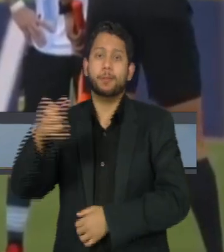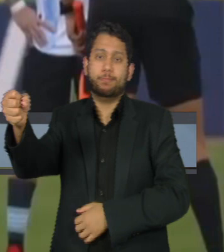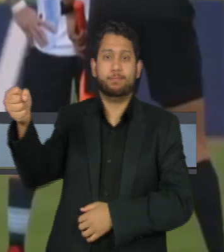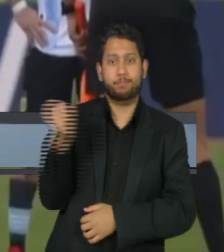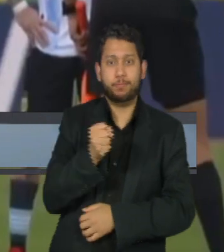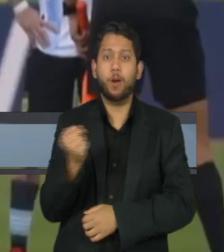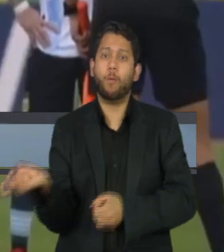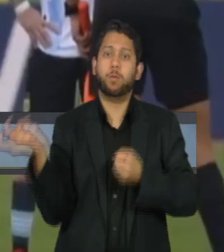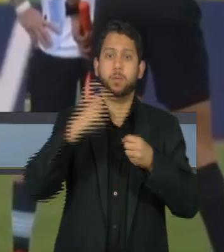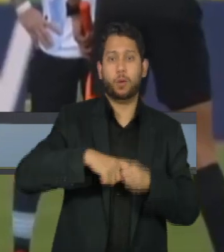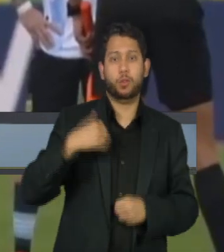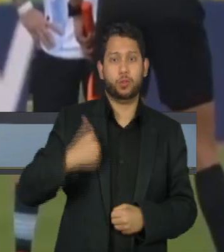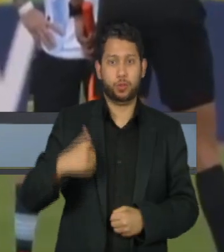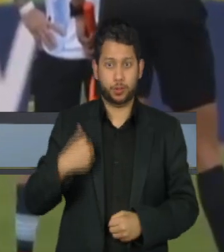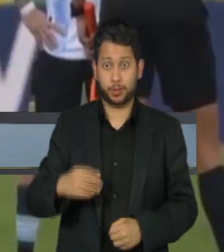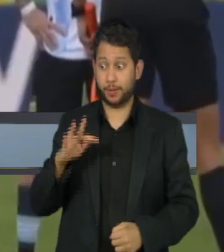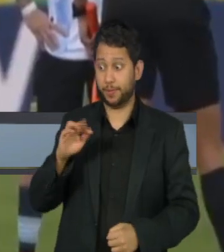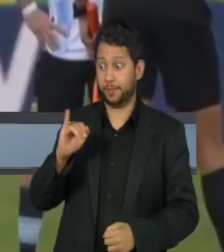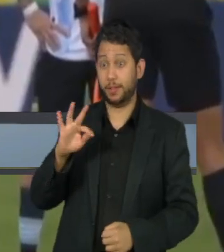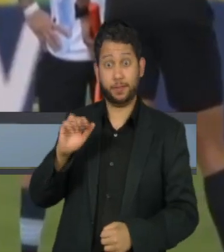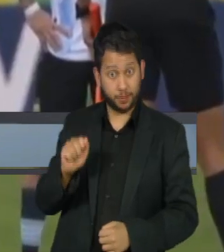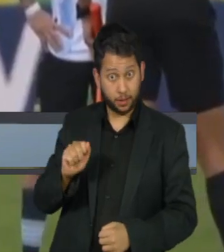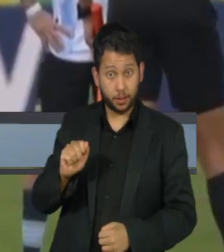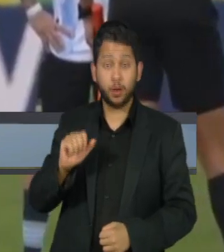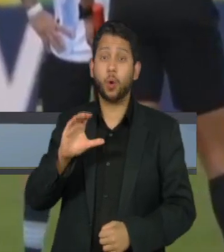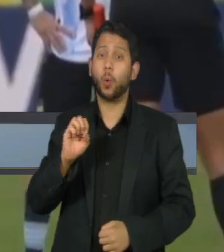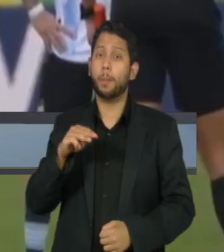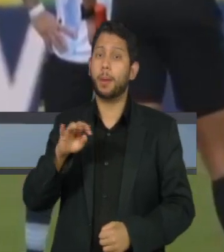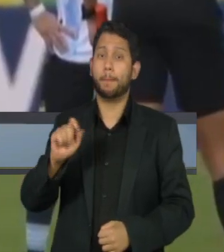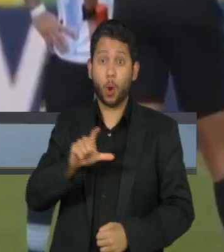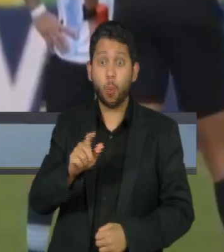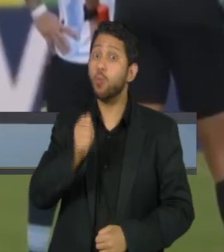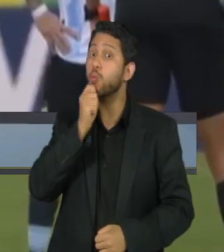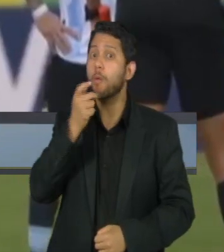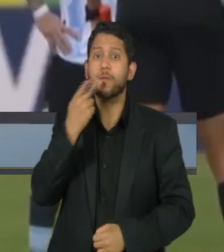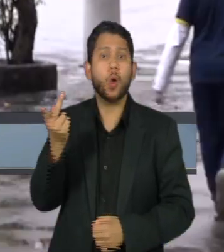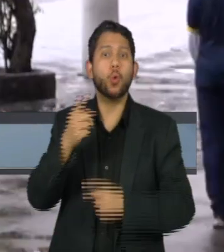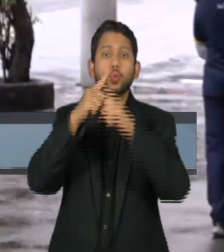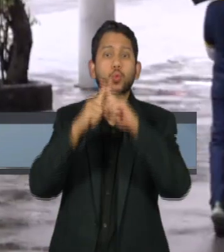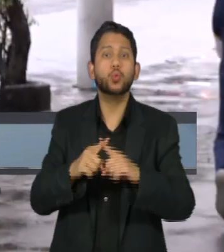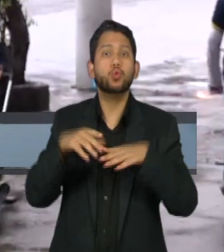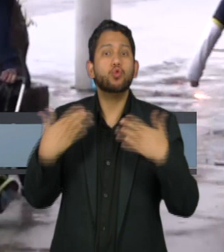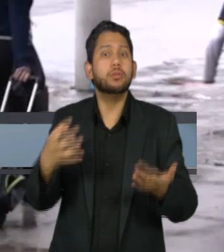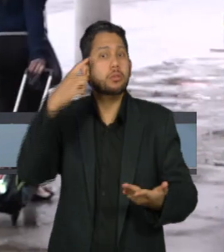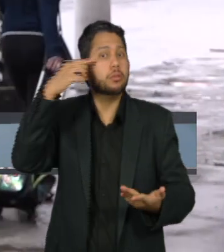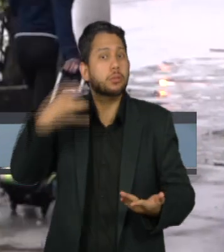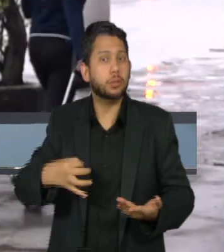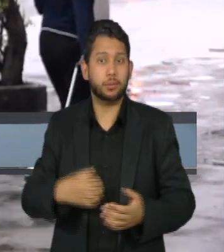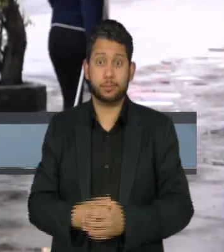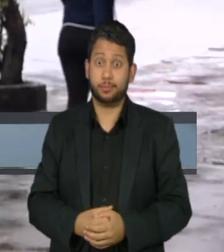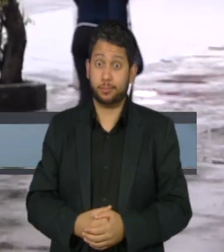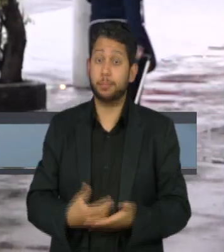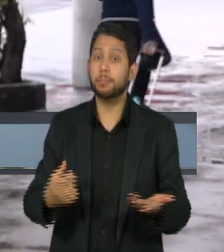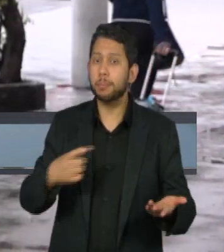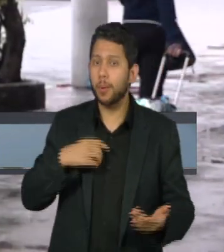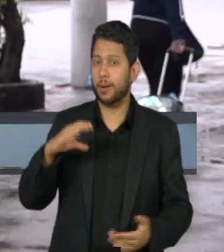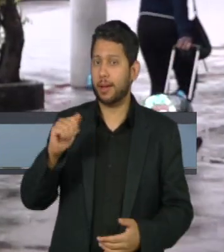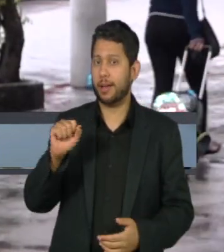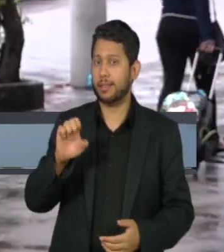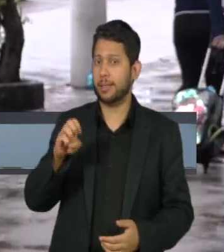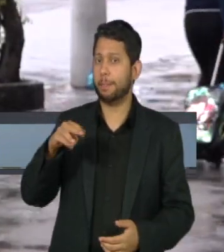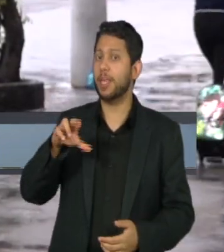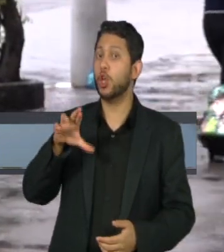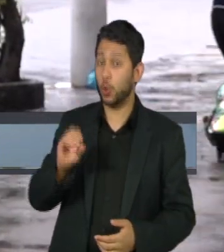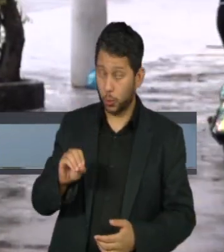Até agora, a FIFA e a Conmebol não divulgaram a data para a nova disputa. Para esta partida, o volante Casemiro vai